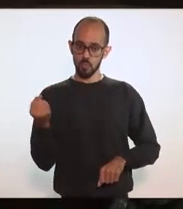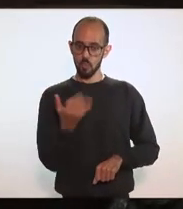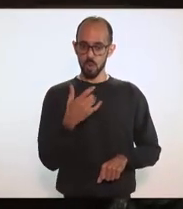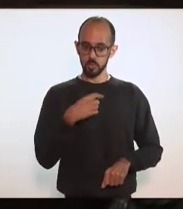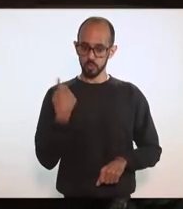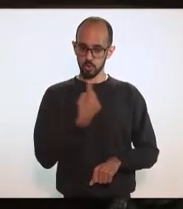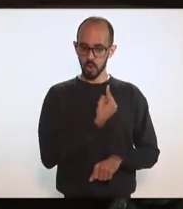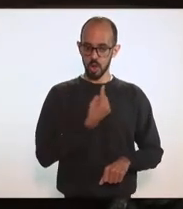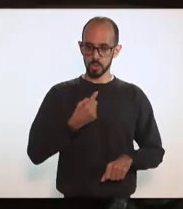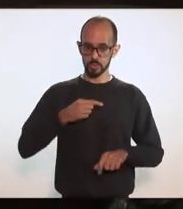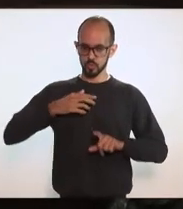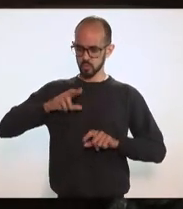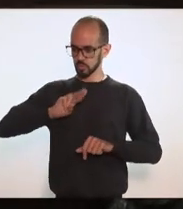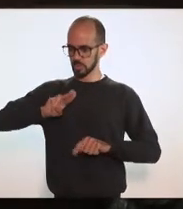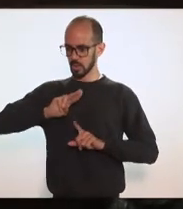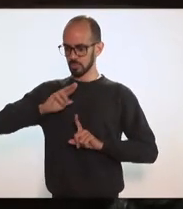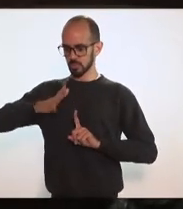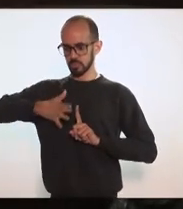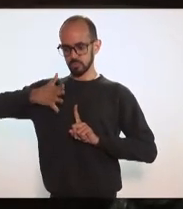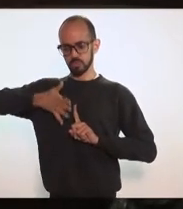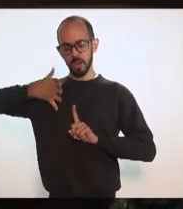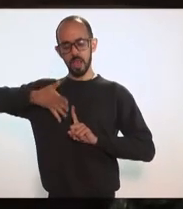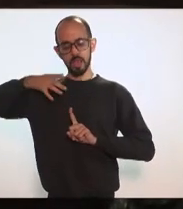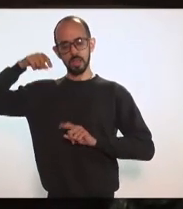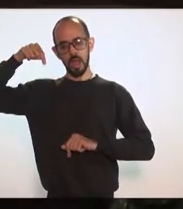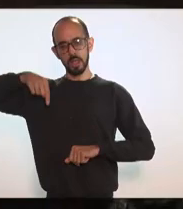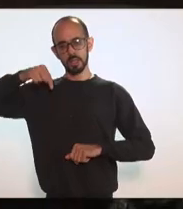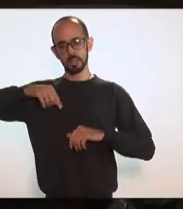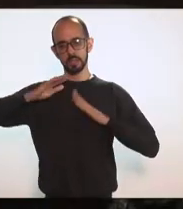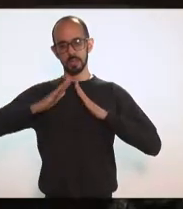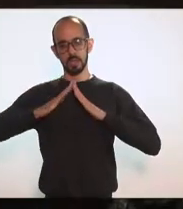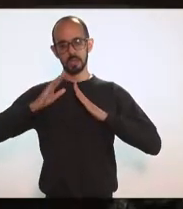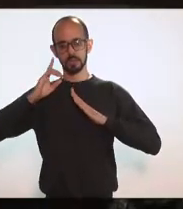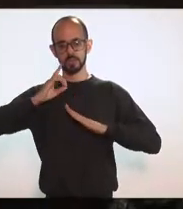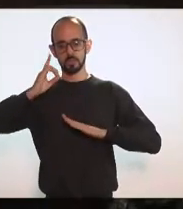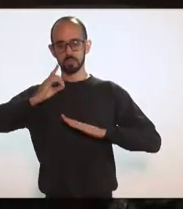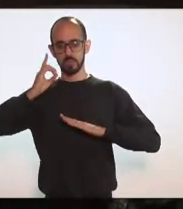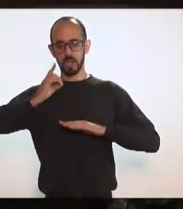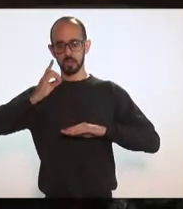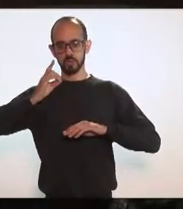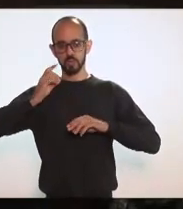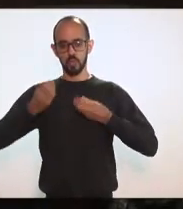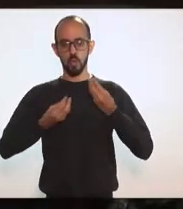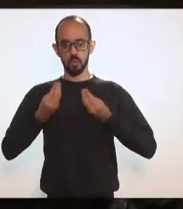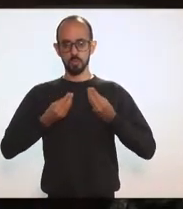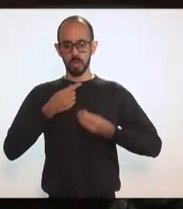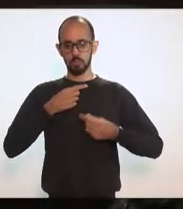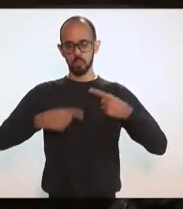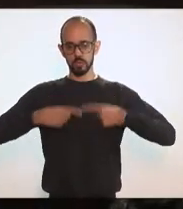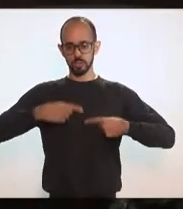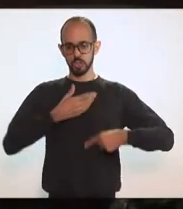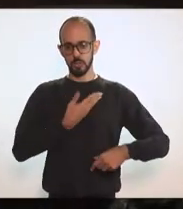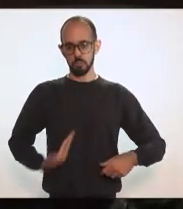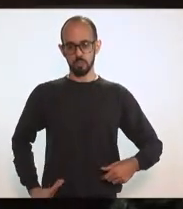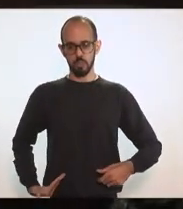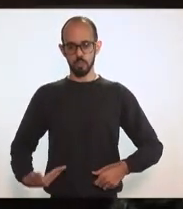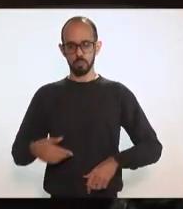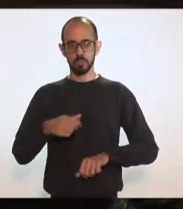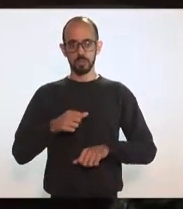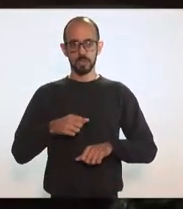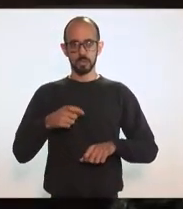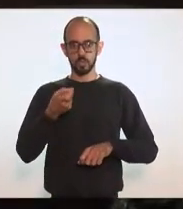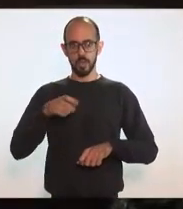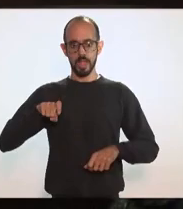usava esse plenário para dizer o quanto que a política pública de segurança do ex-governador e